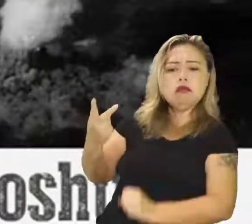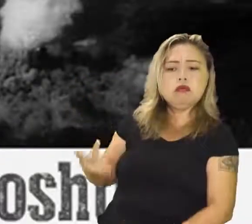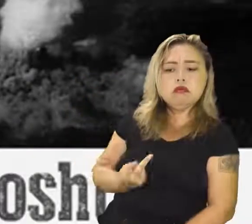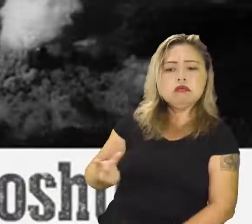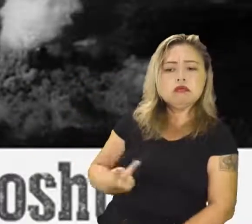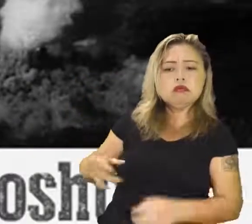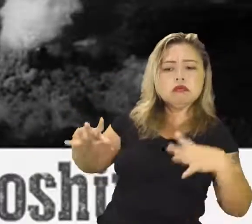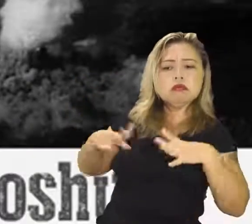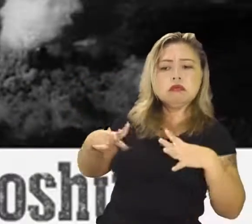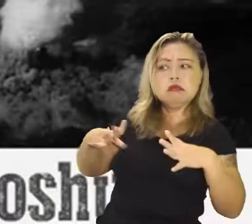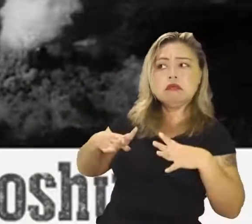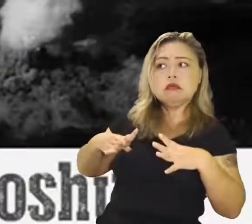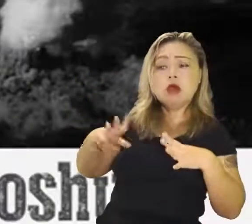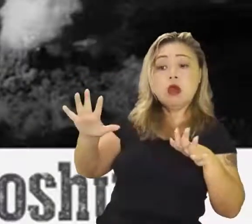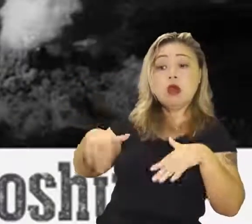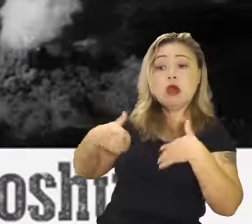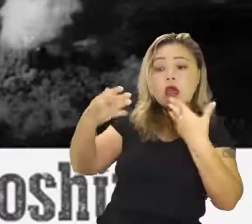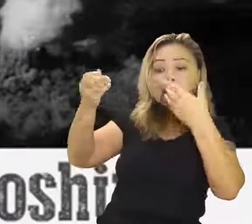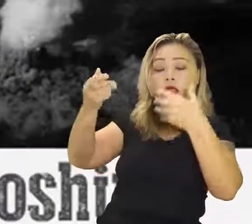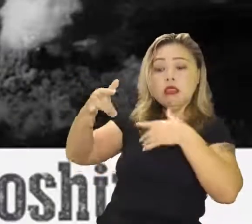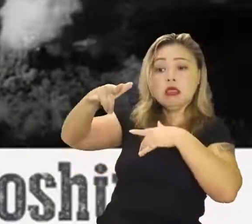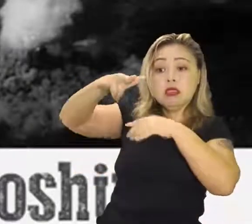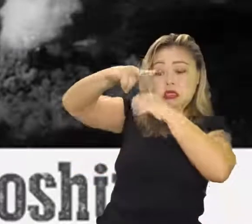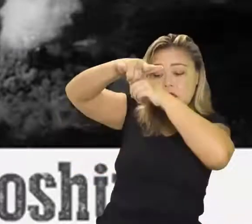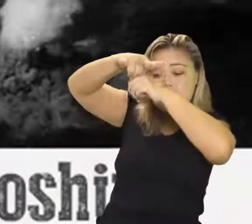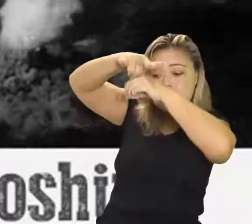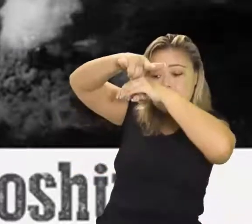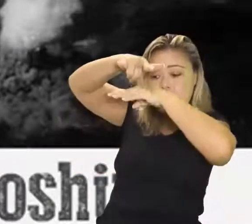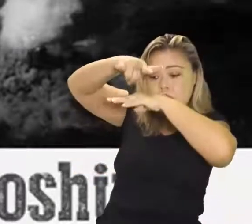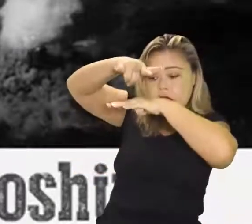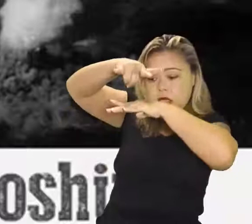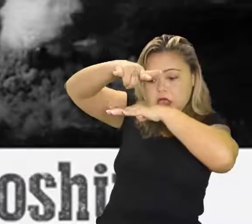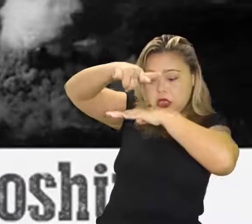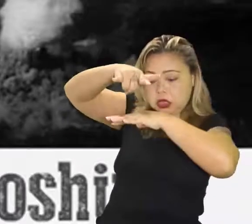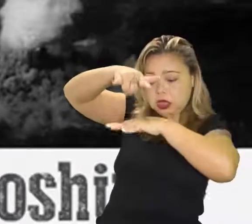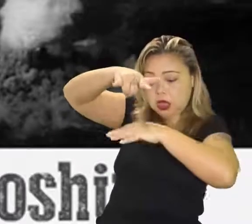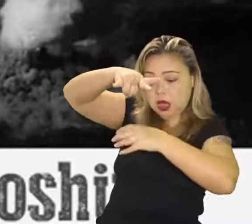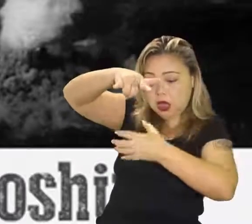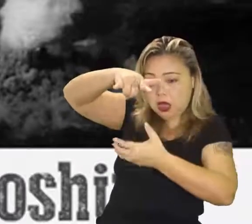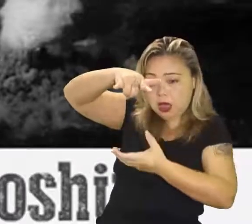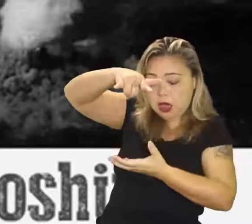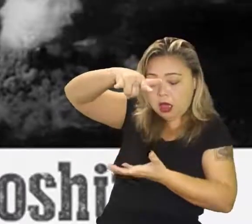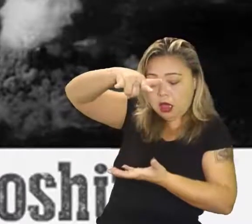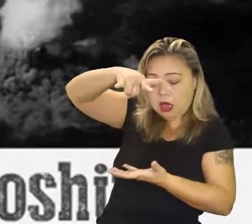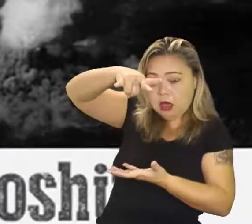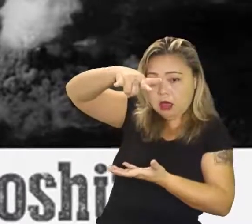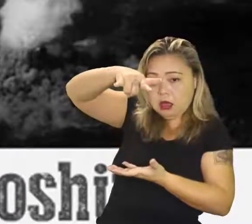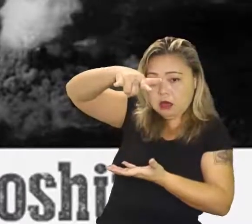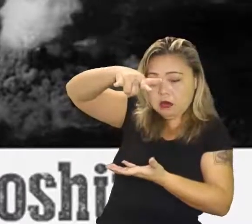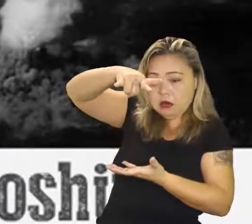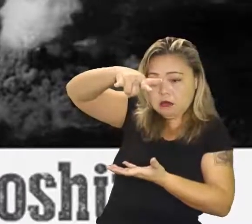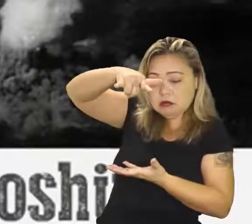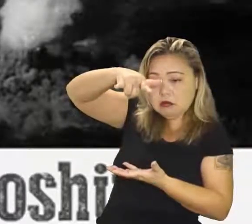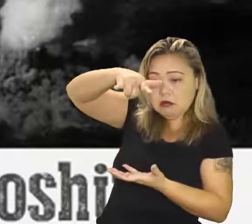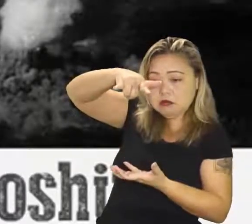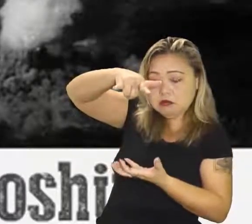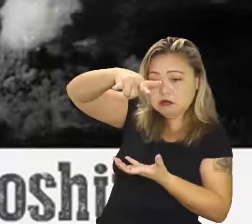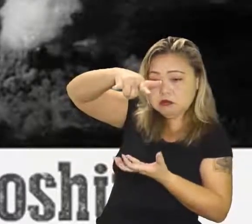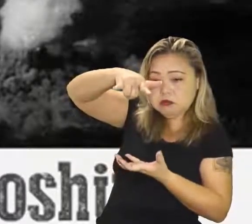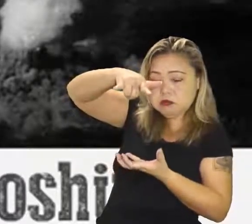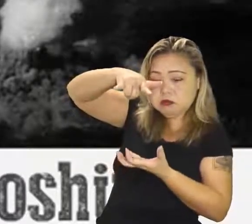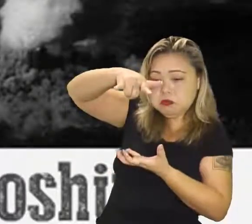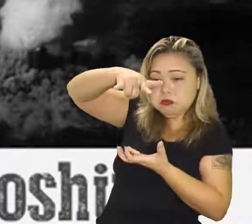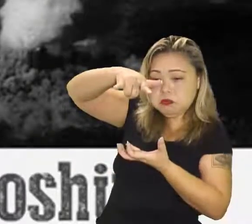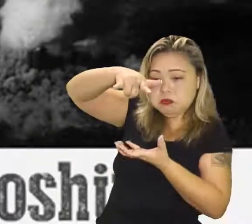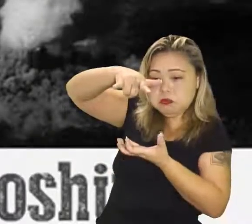de Nagasaki, quando elas caíram no chão, a pressão que elas fizeram, elas